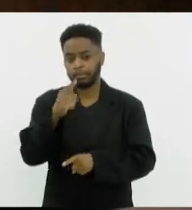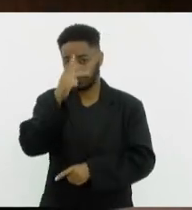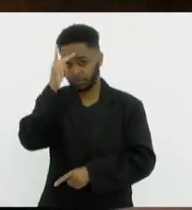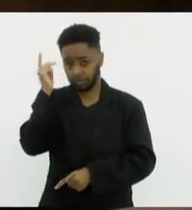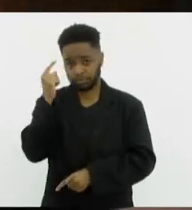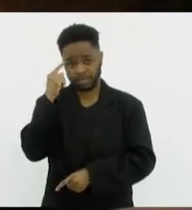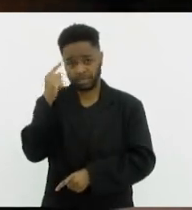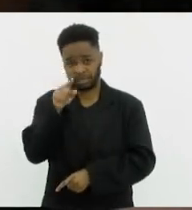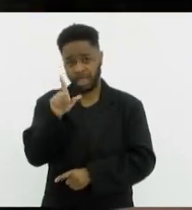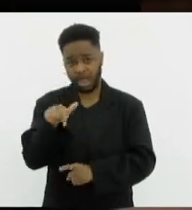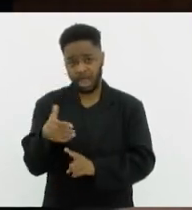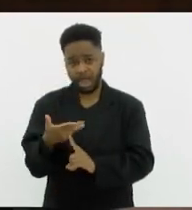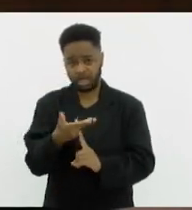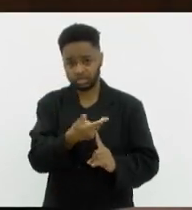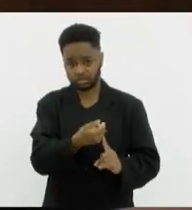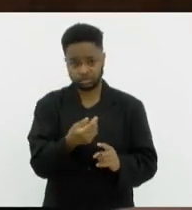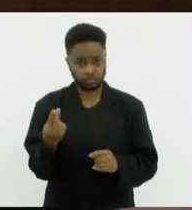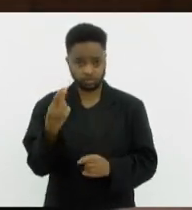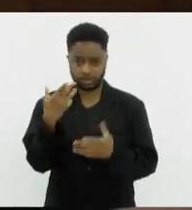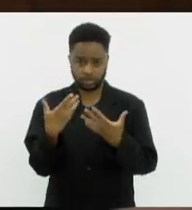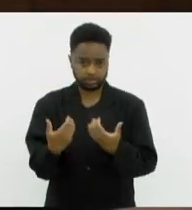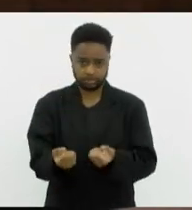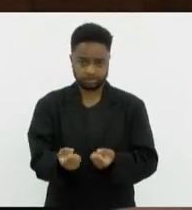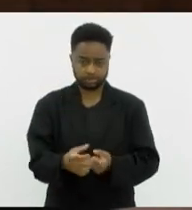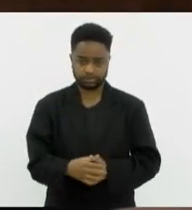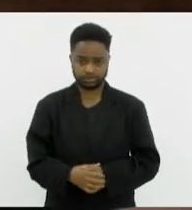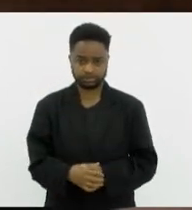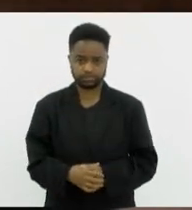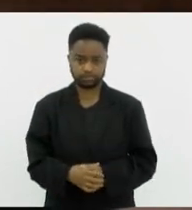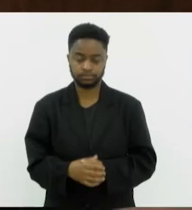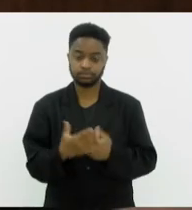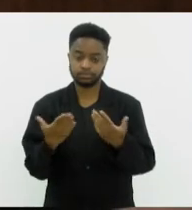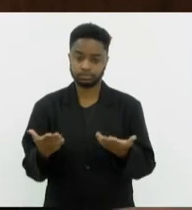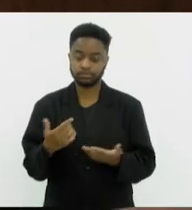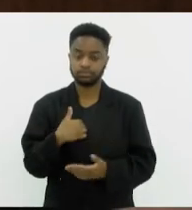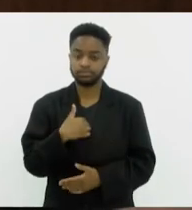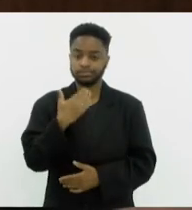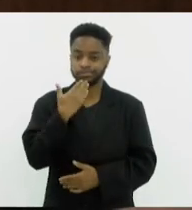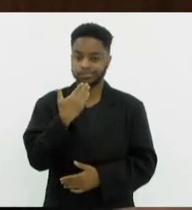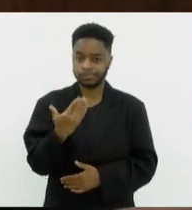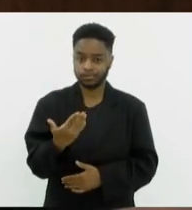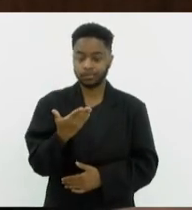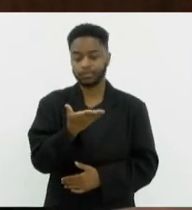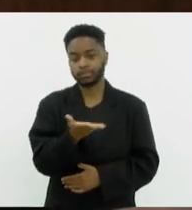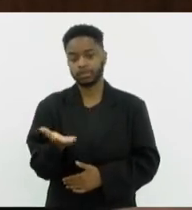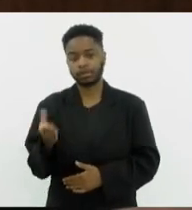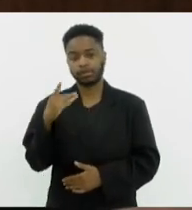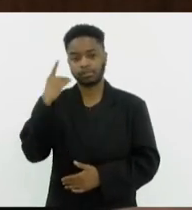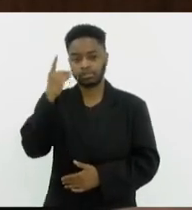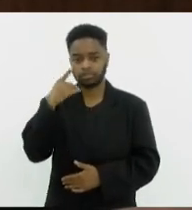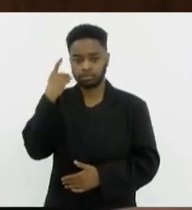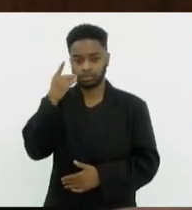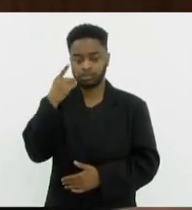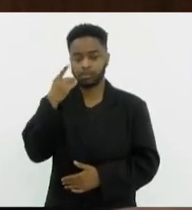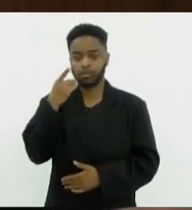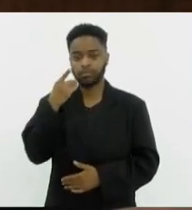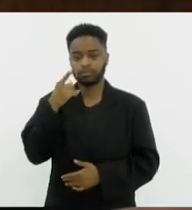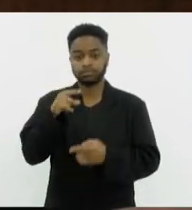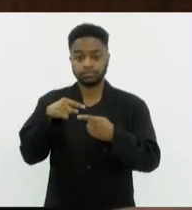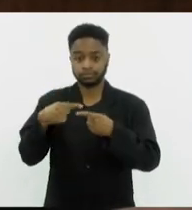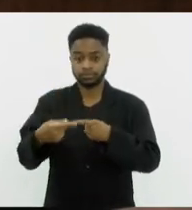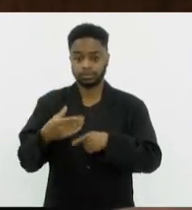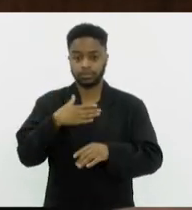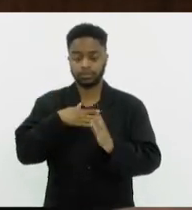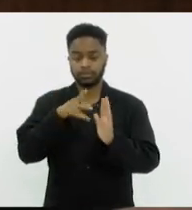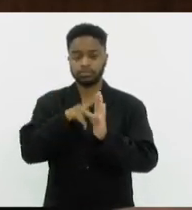é arte. É inadmissível isso. Então, eu peço aos nobres deputados que, quando a minha lei, minha